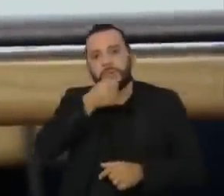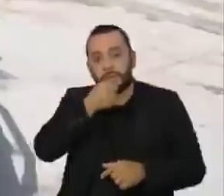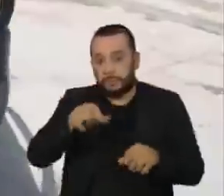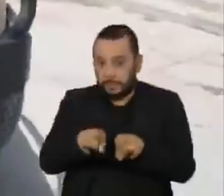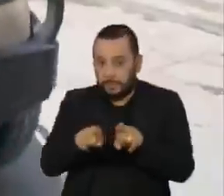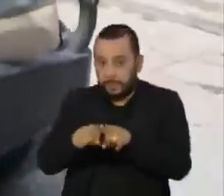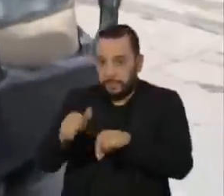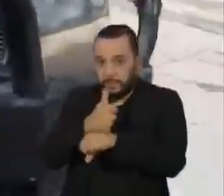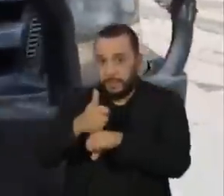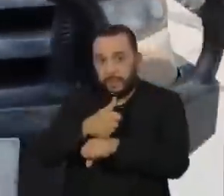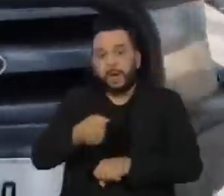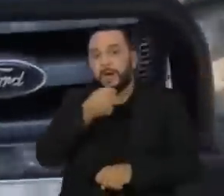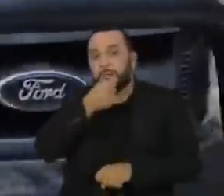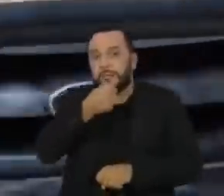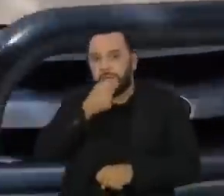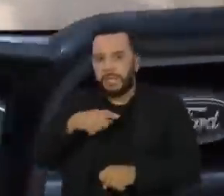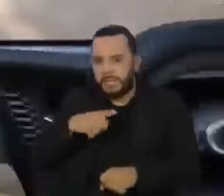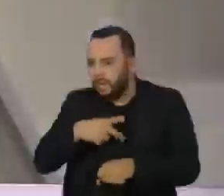profissionais da Imprensa estão sendo caçados pelo grupo